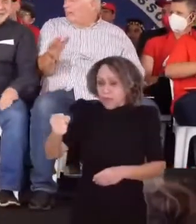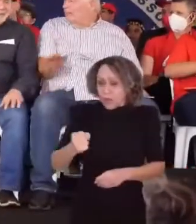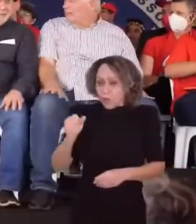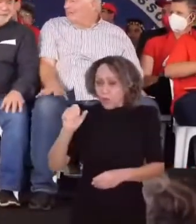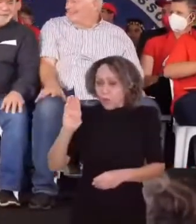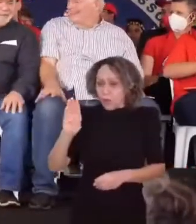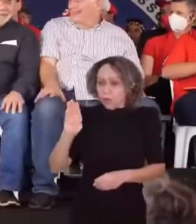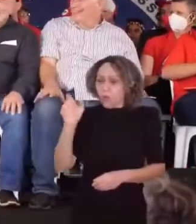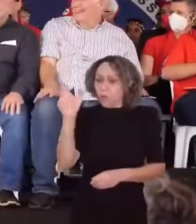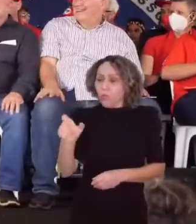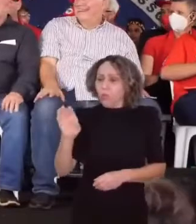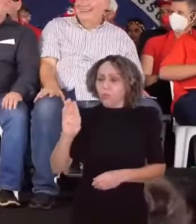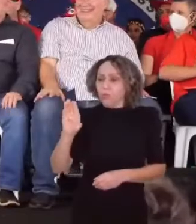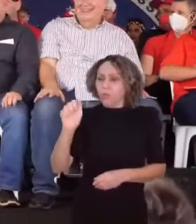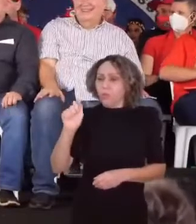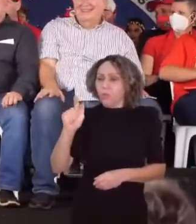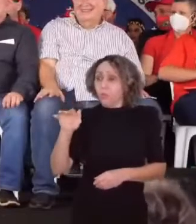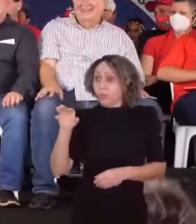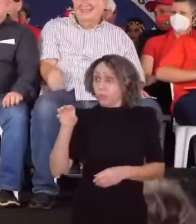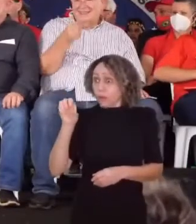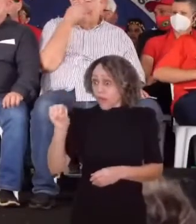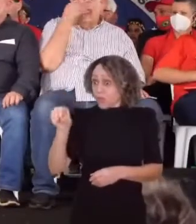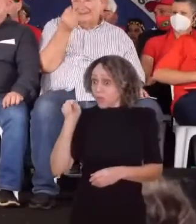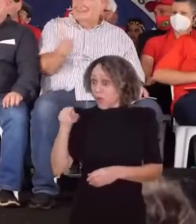como fazer. Sabemos ou não sabemos?